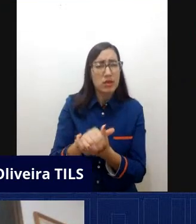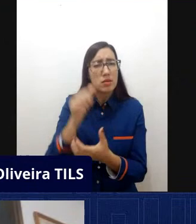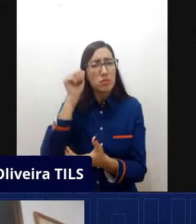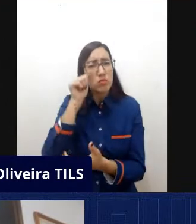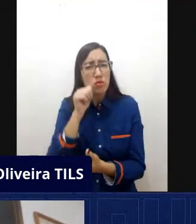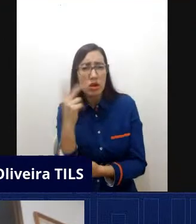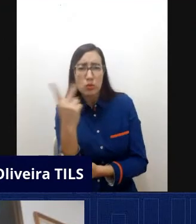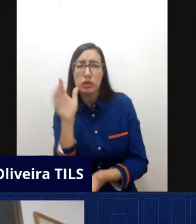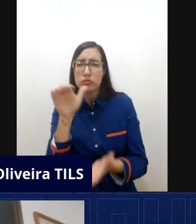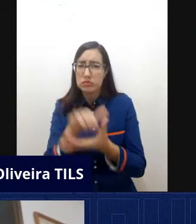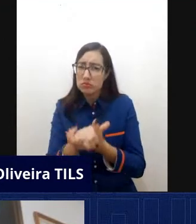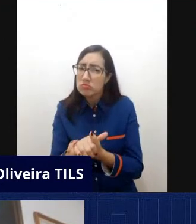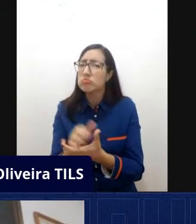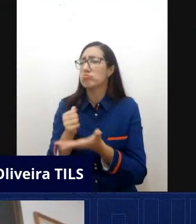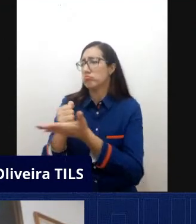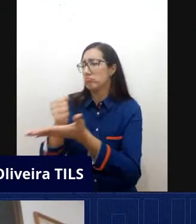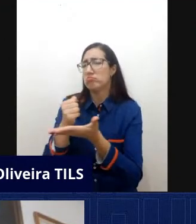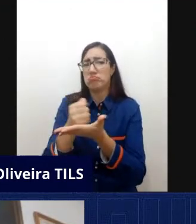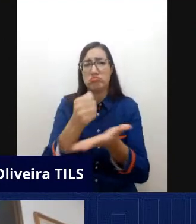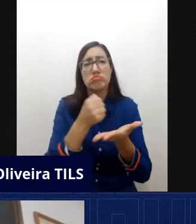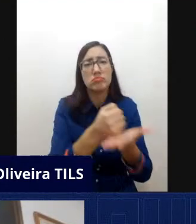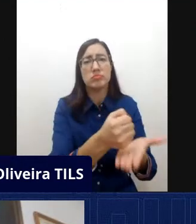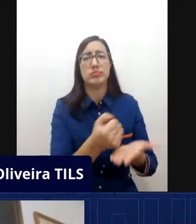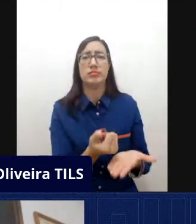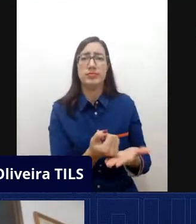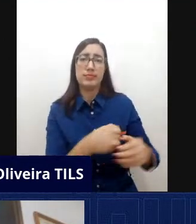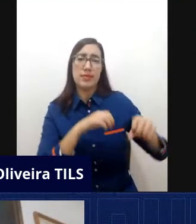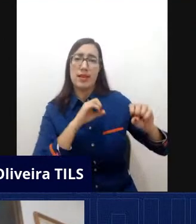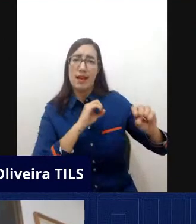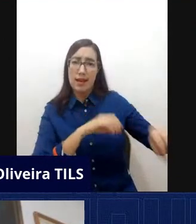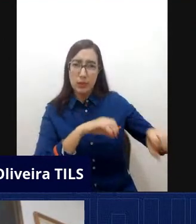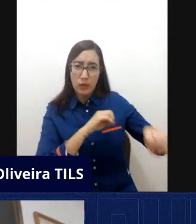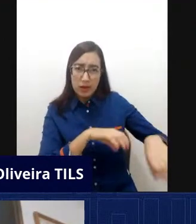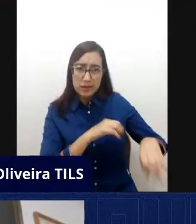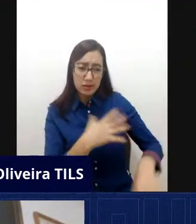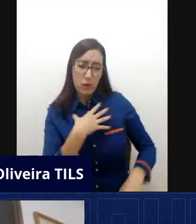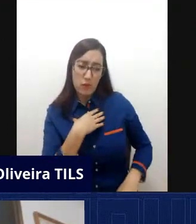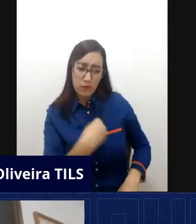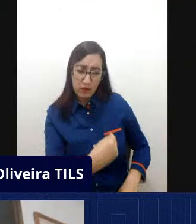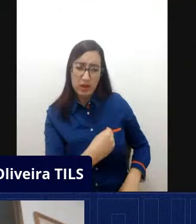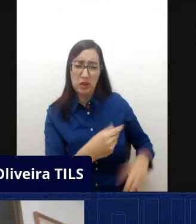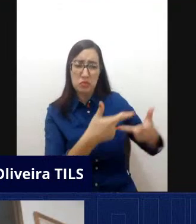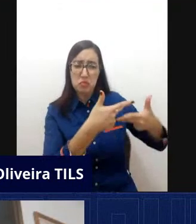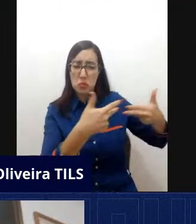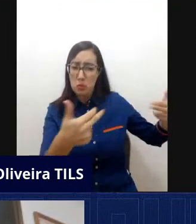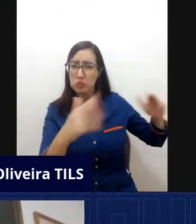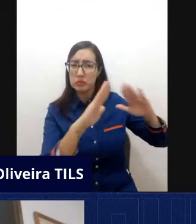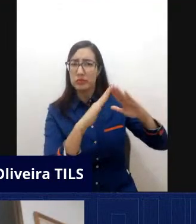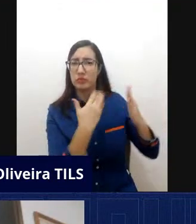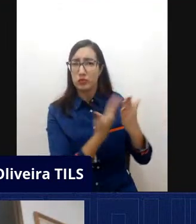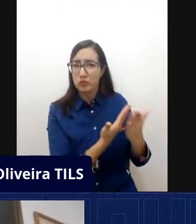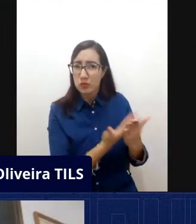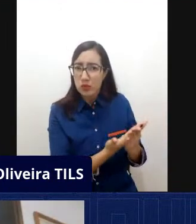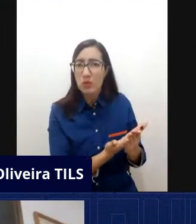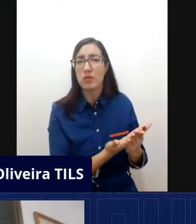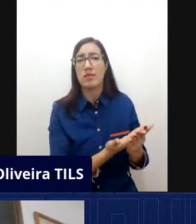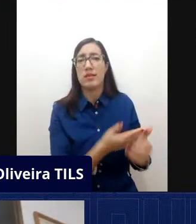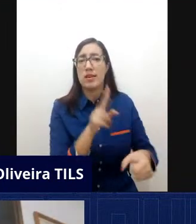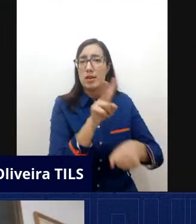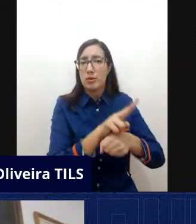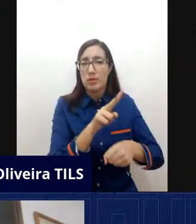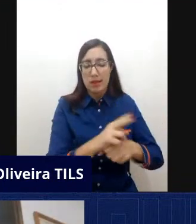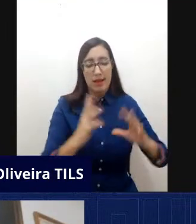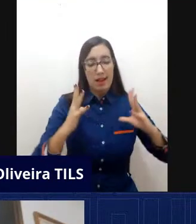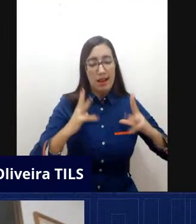da educação, da limpeza, do trabalho com os idosos, do cuidado desses idosos, né? Do cuidado para a reprodução